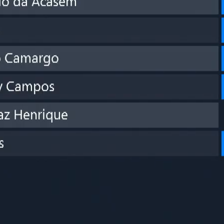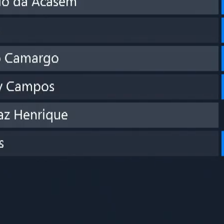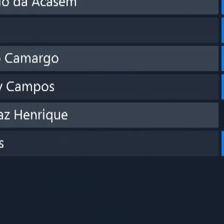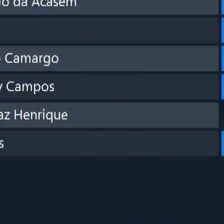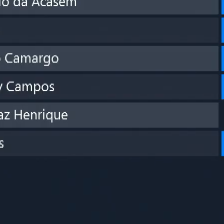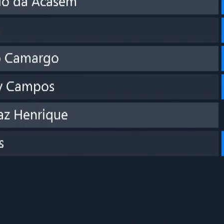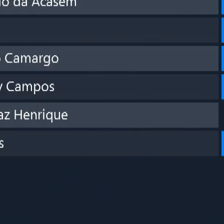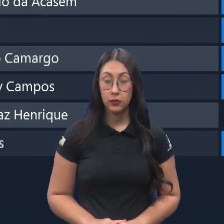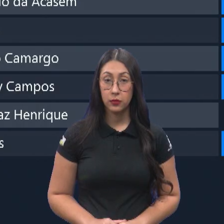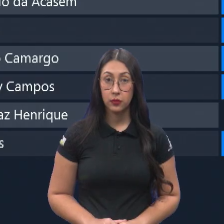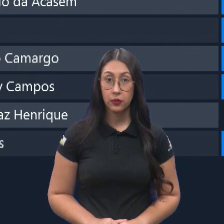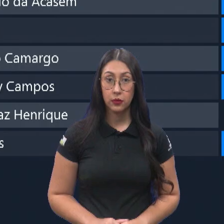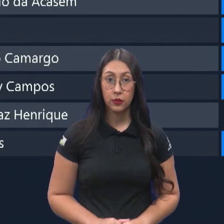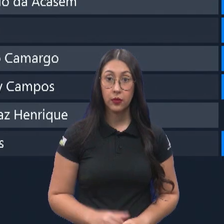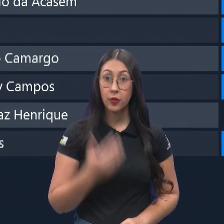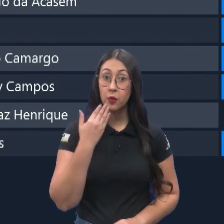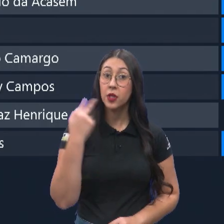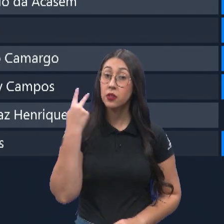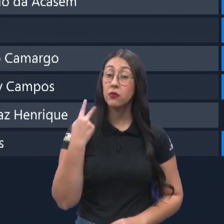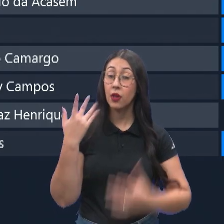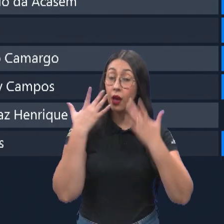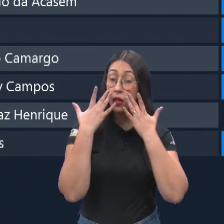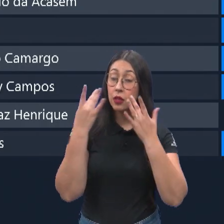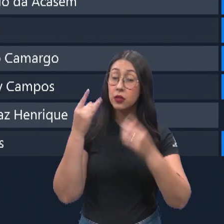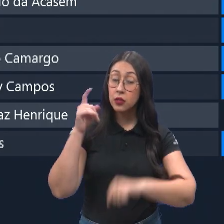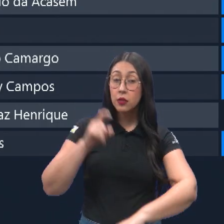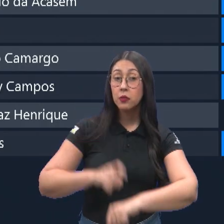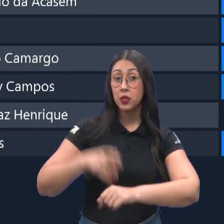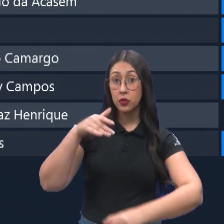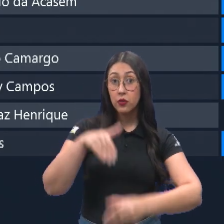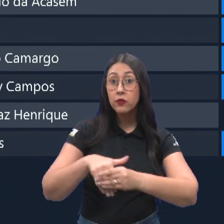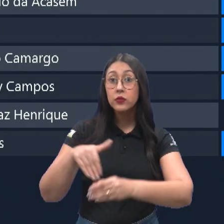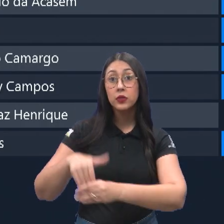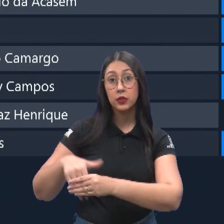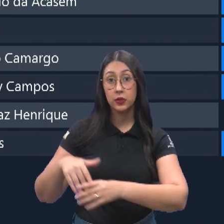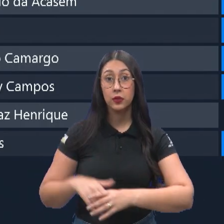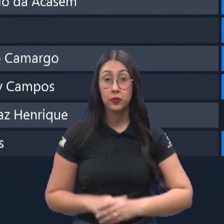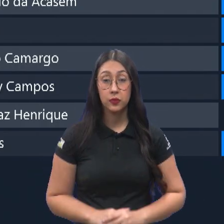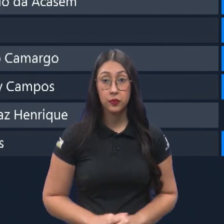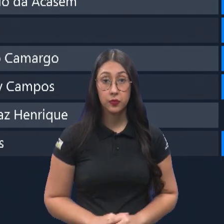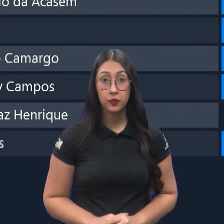Peço aos vereadores que se atentem ao momento de votação.